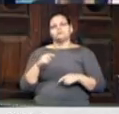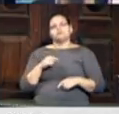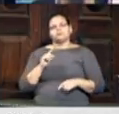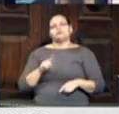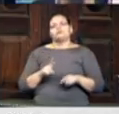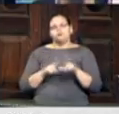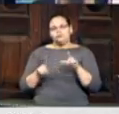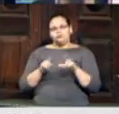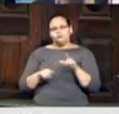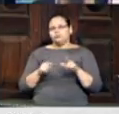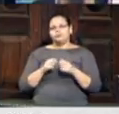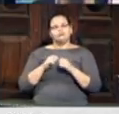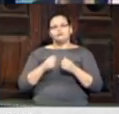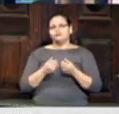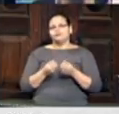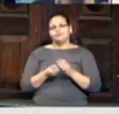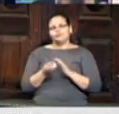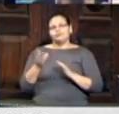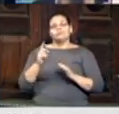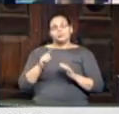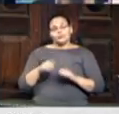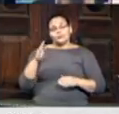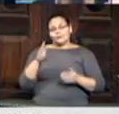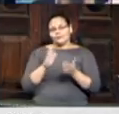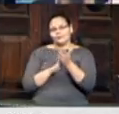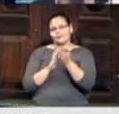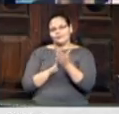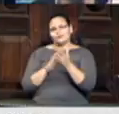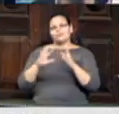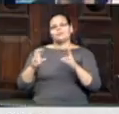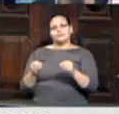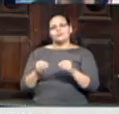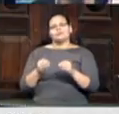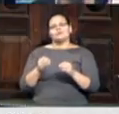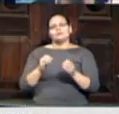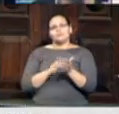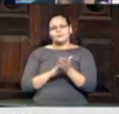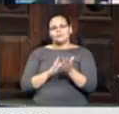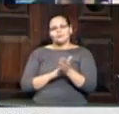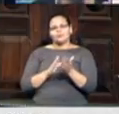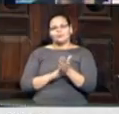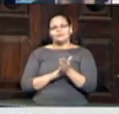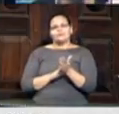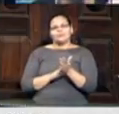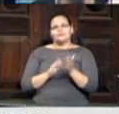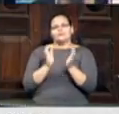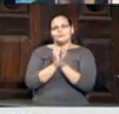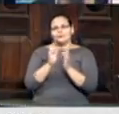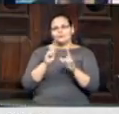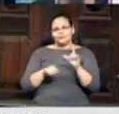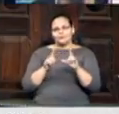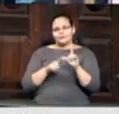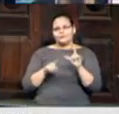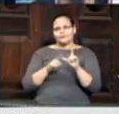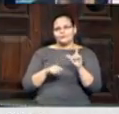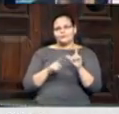letras em geral. Parabéns a todos, parabéns à Academia Carioca de Letras, parabéns a